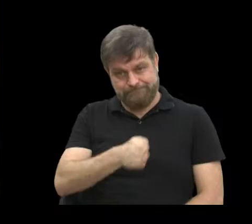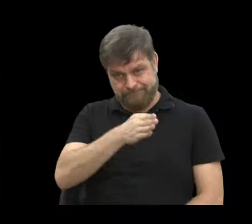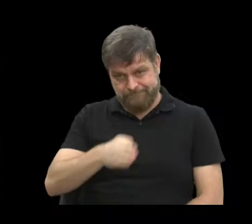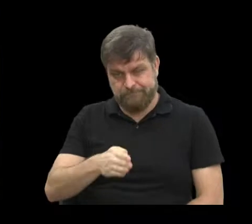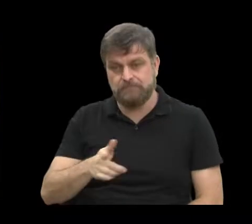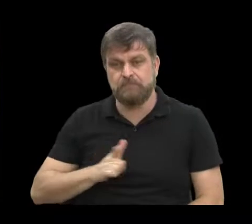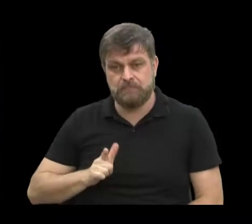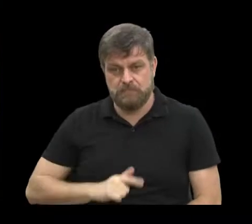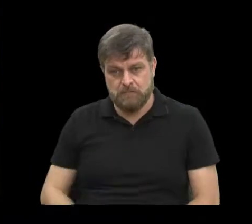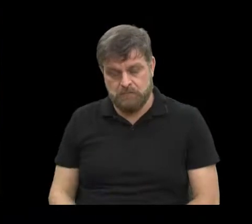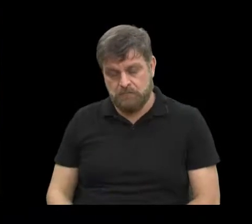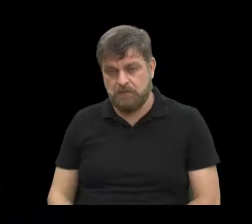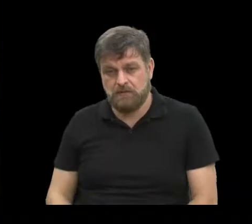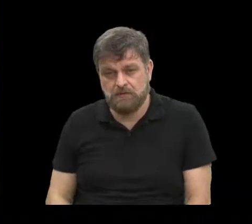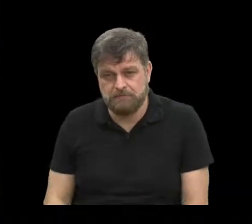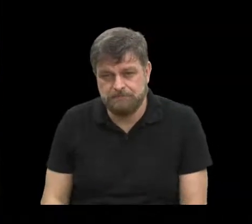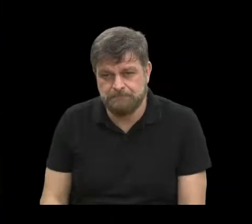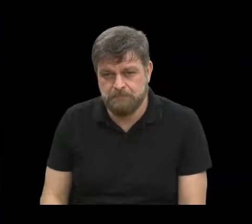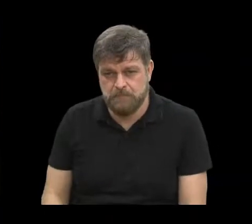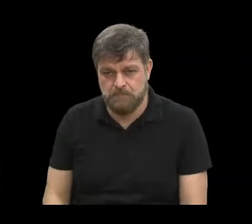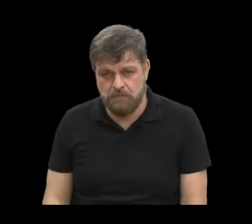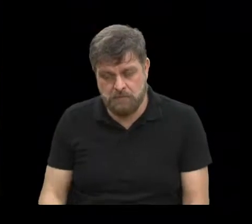ou cessado, tá?